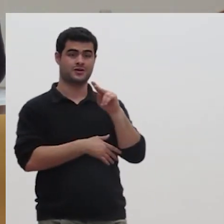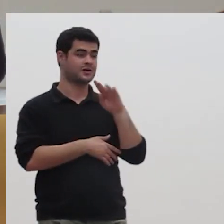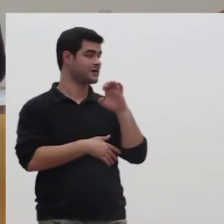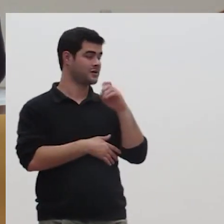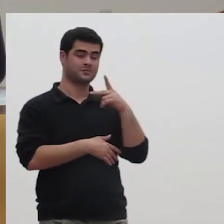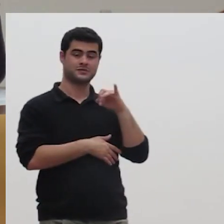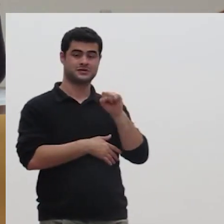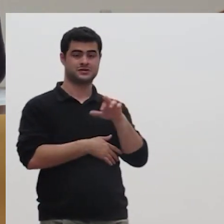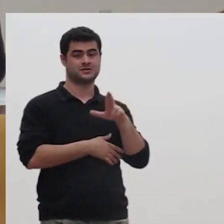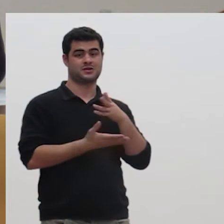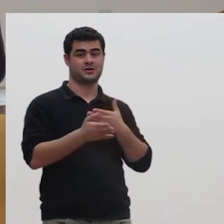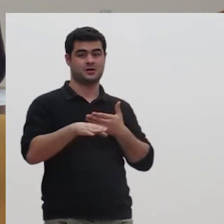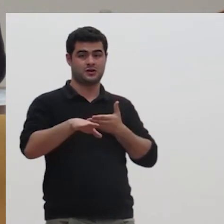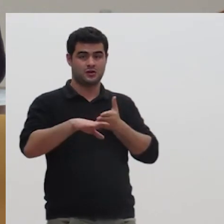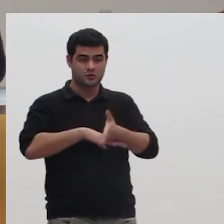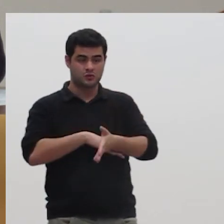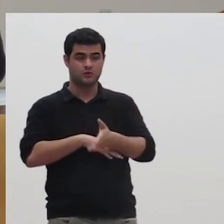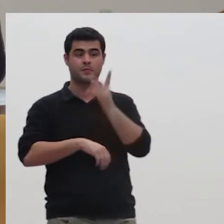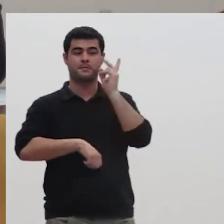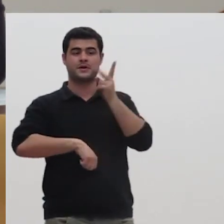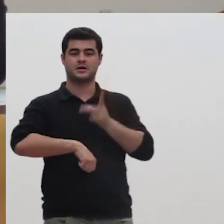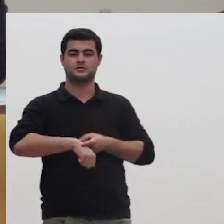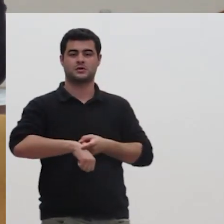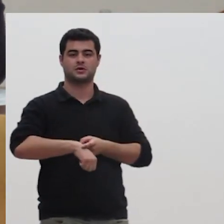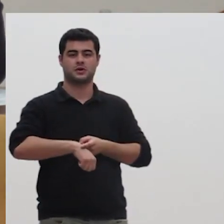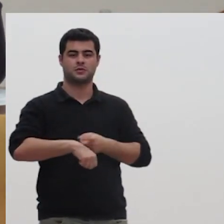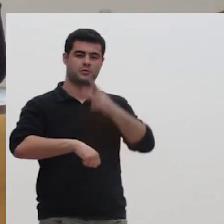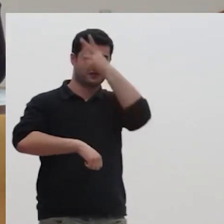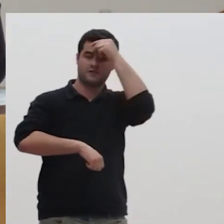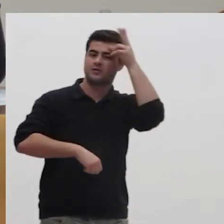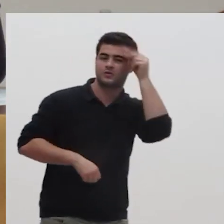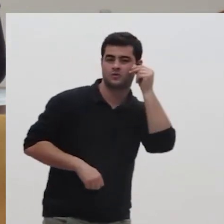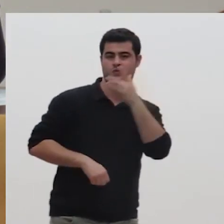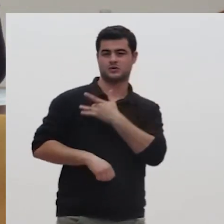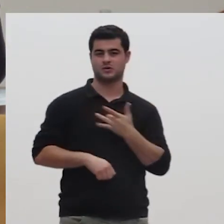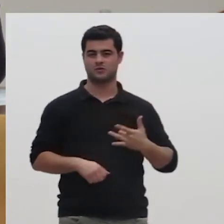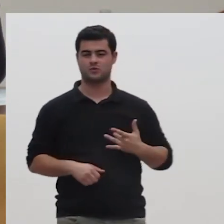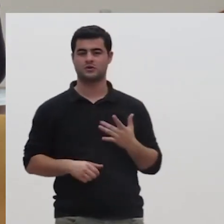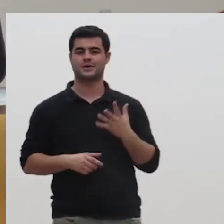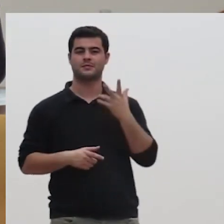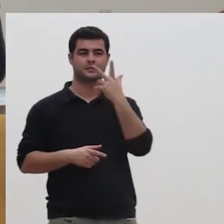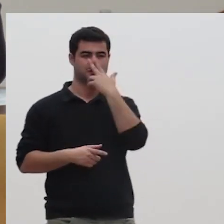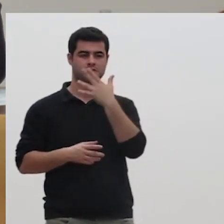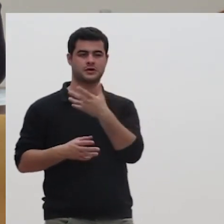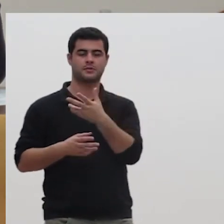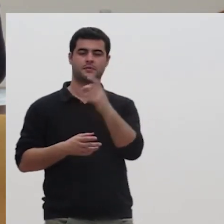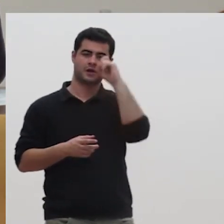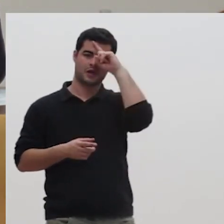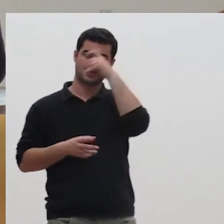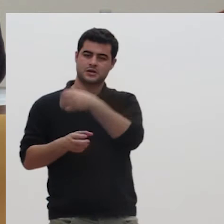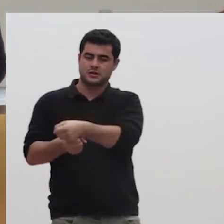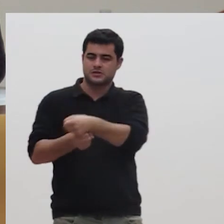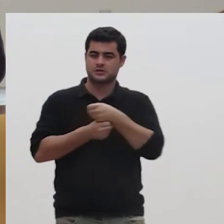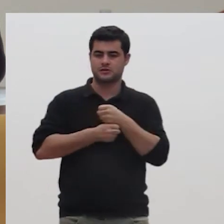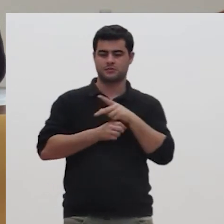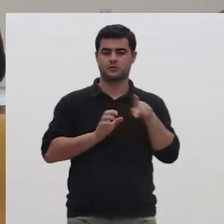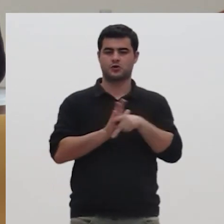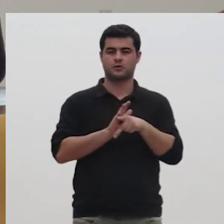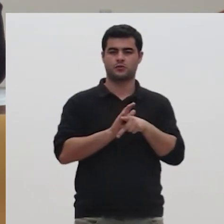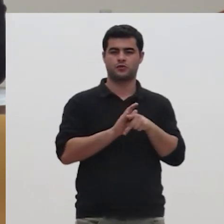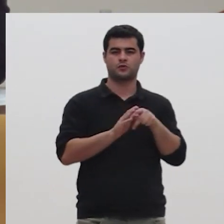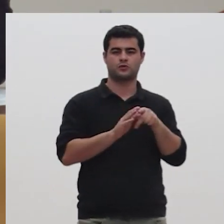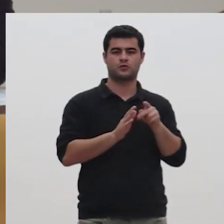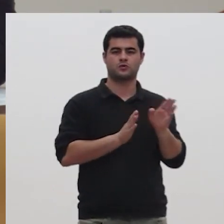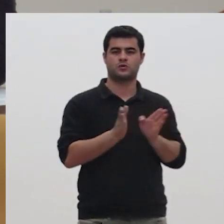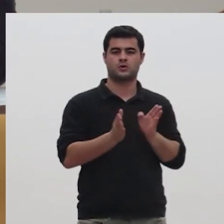na mesma lógica do sistema de saúde e da prefeitura, de também puxar o HC para o lado da assistência.